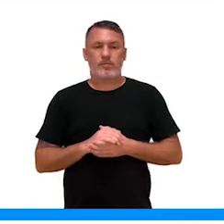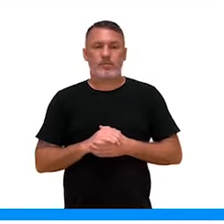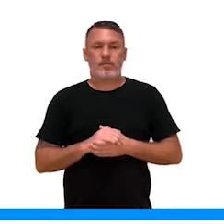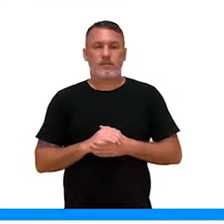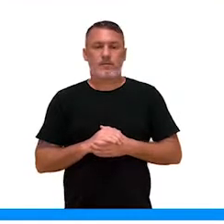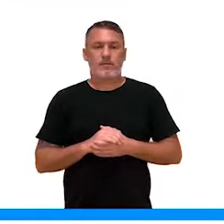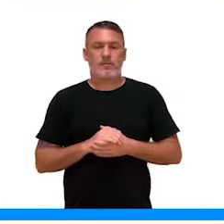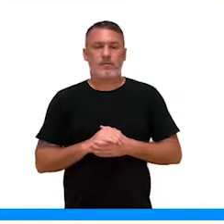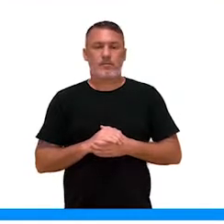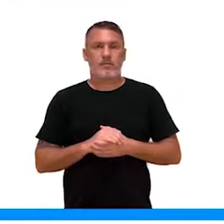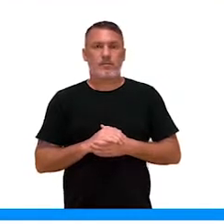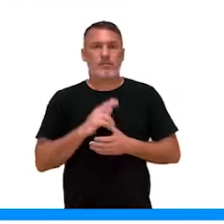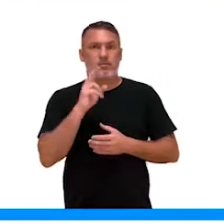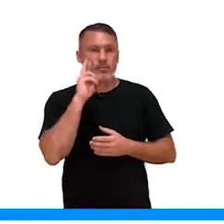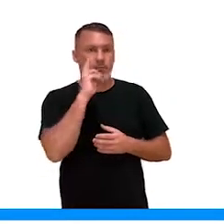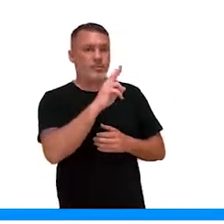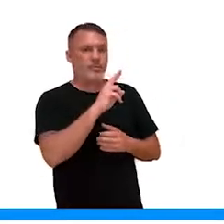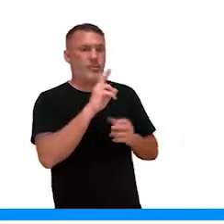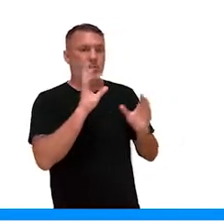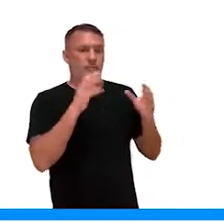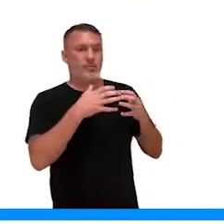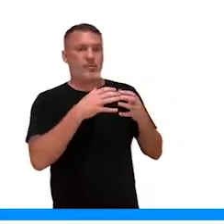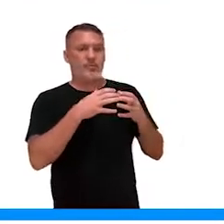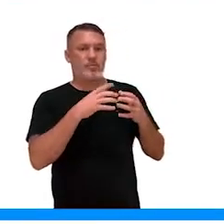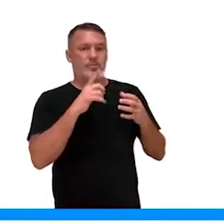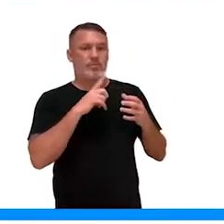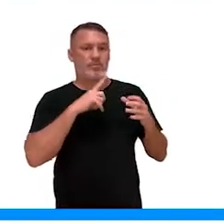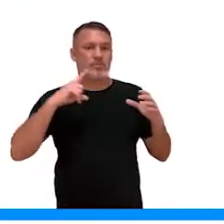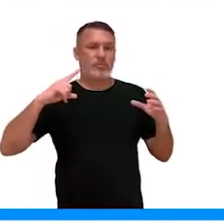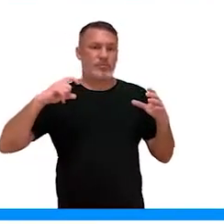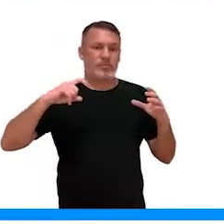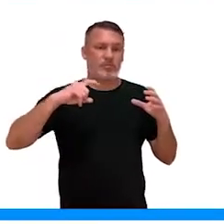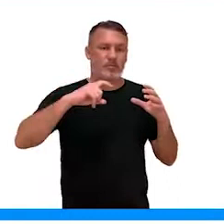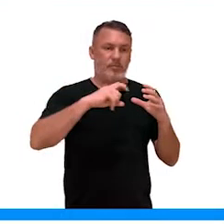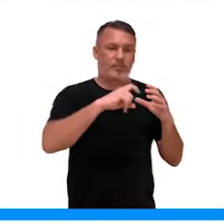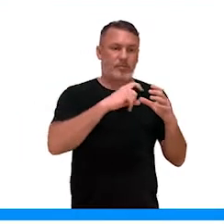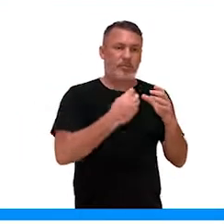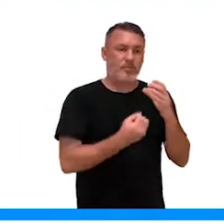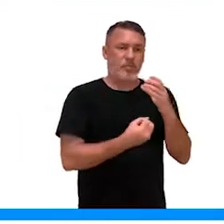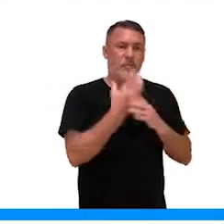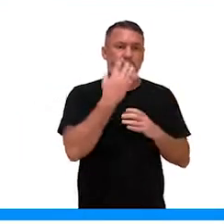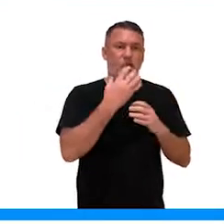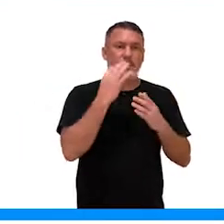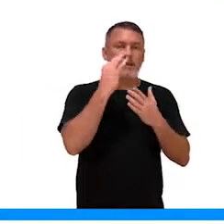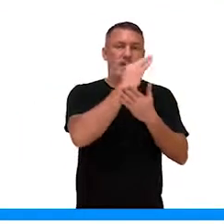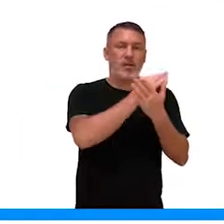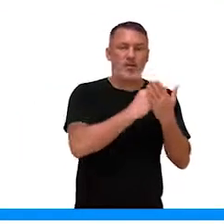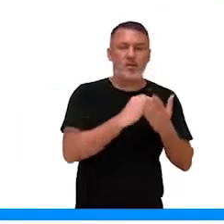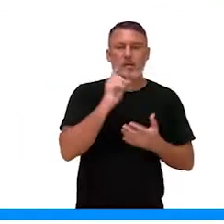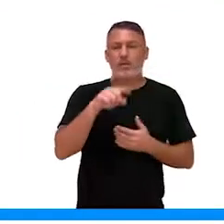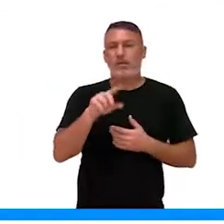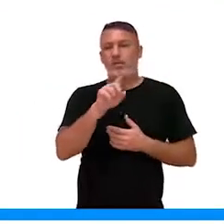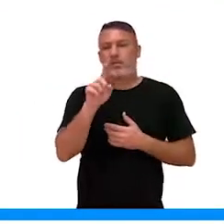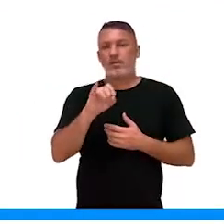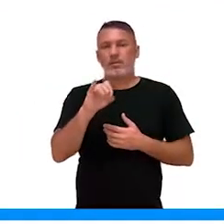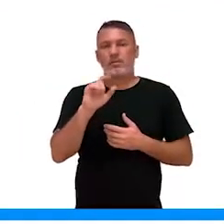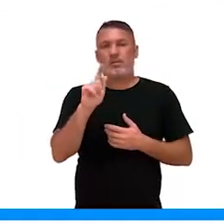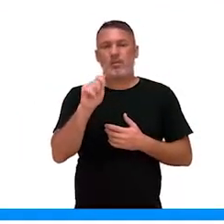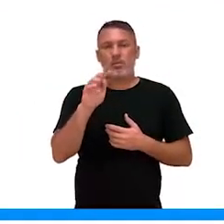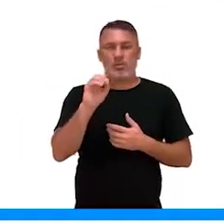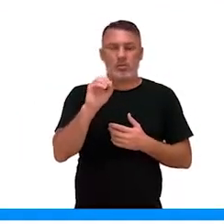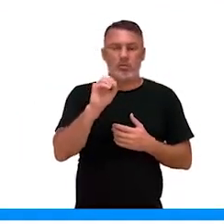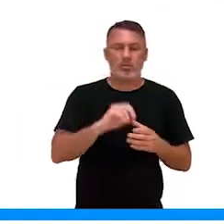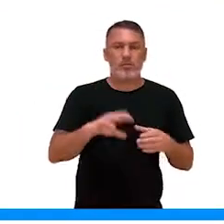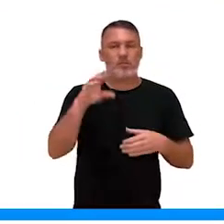Então, aqui, para a gente observar, um óvulo é fecundado por um espermatozoide, essas células formam um zigoto, o